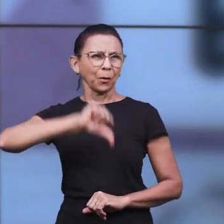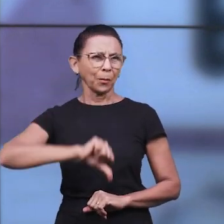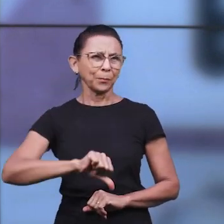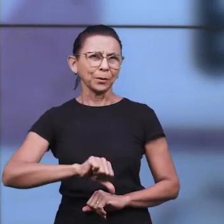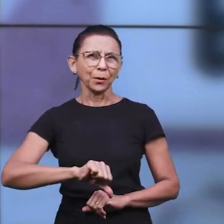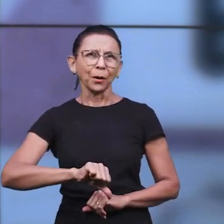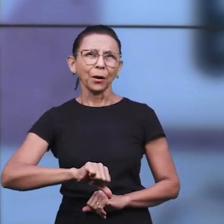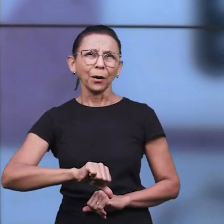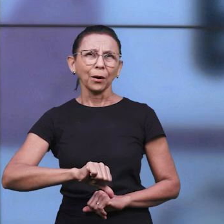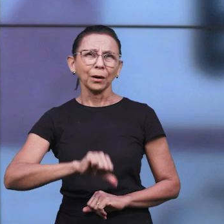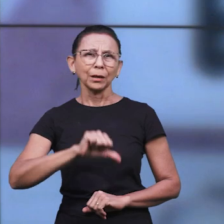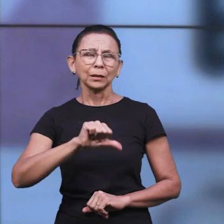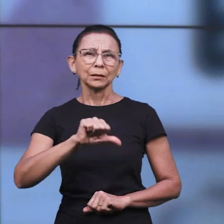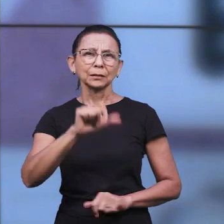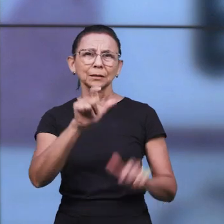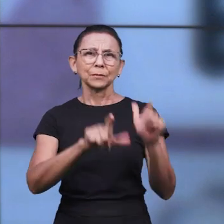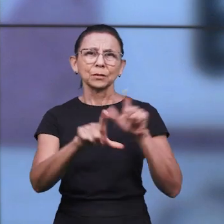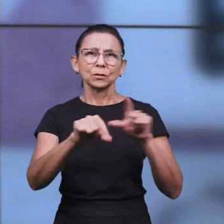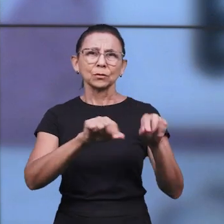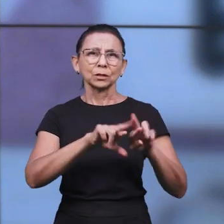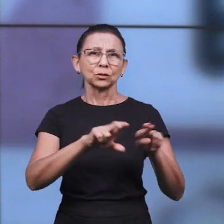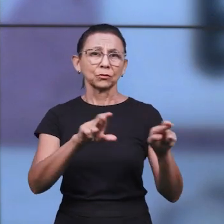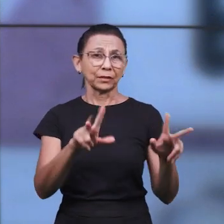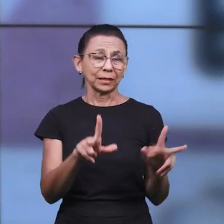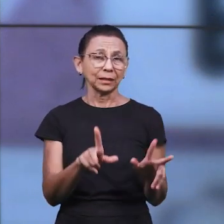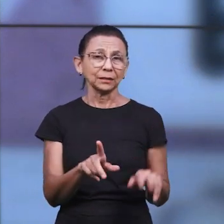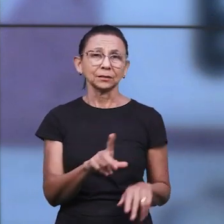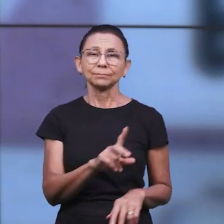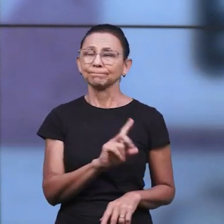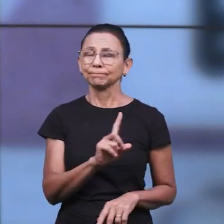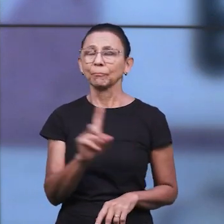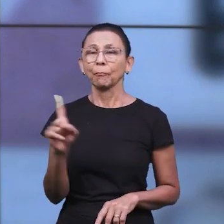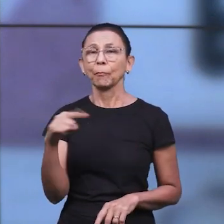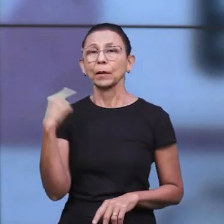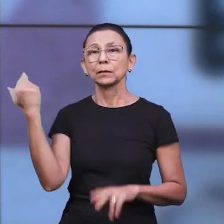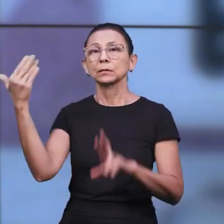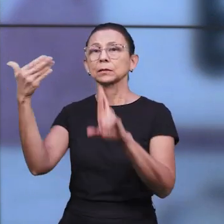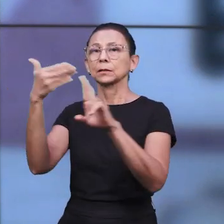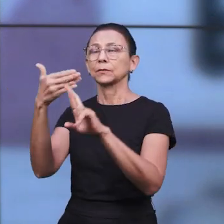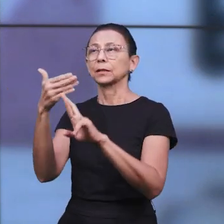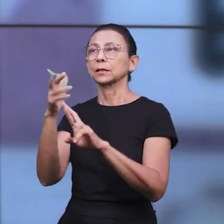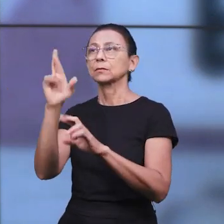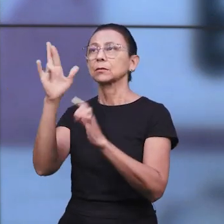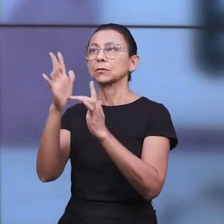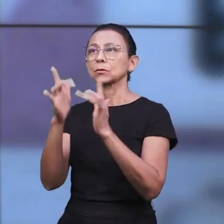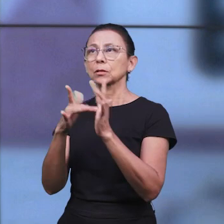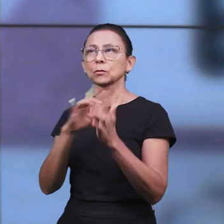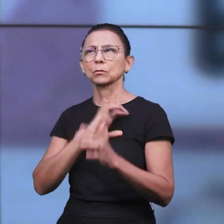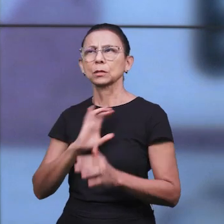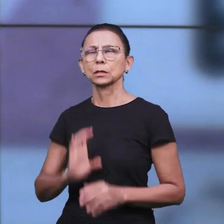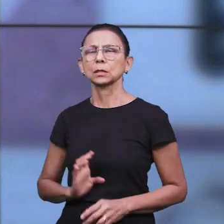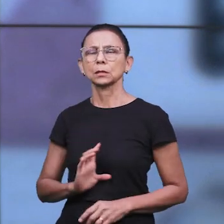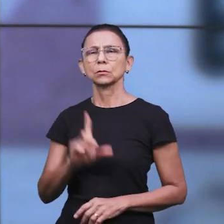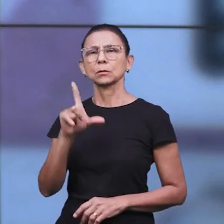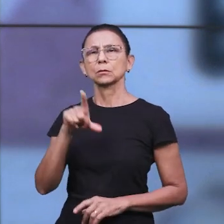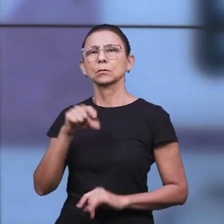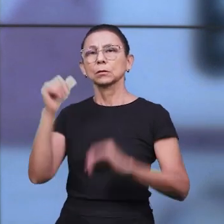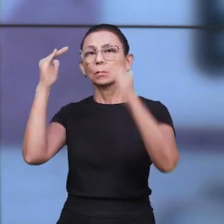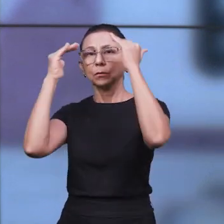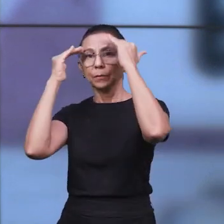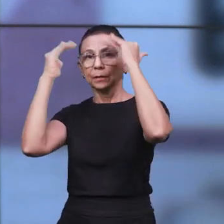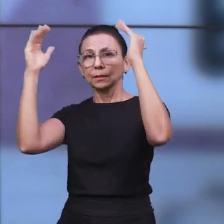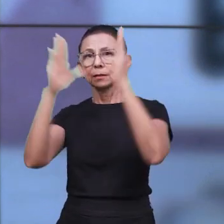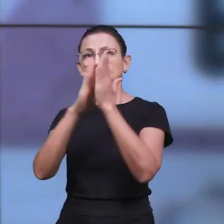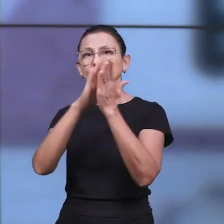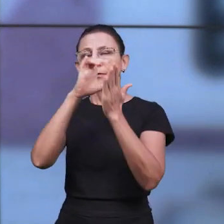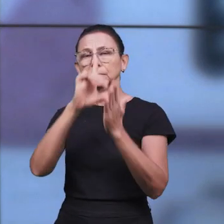piores do que as pessoas que fazem escolhas diferentes das nossas, mas a nossa referência é a de Cristo. Escolhemos obedecer ao que